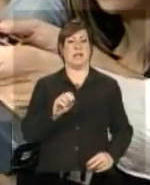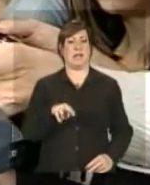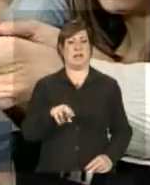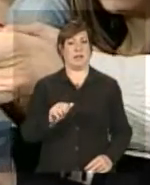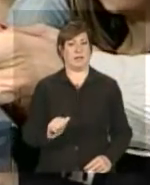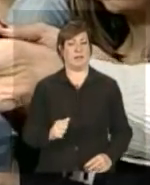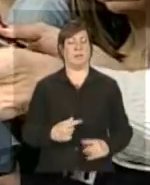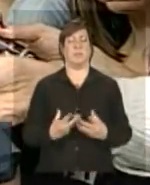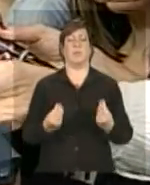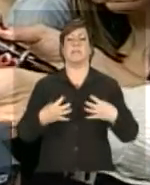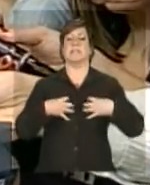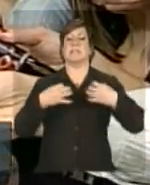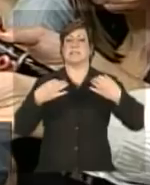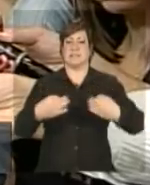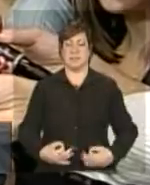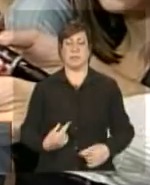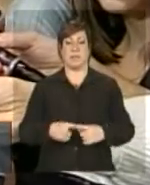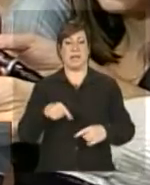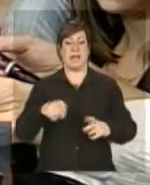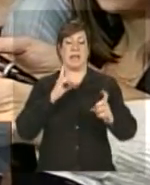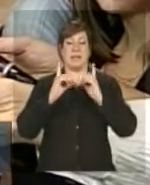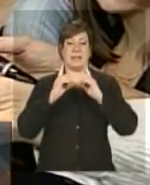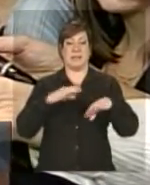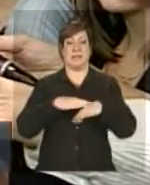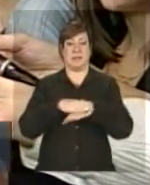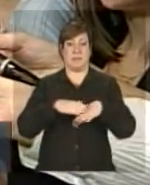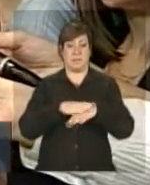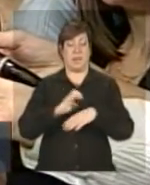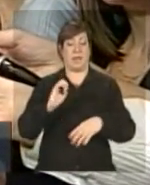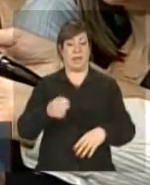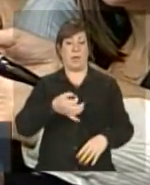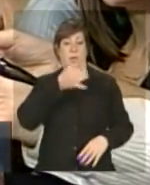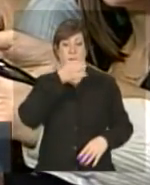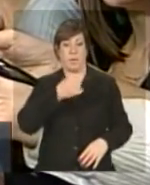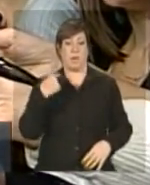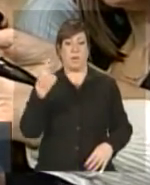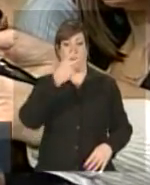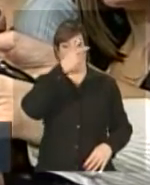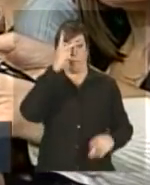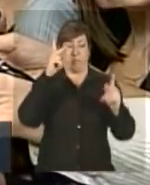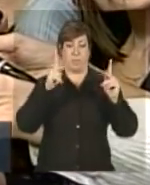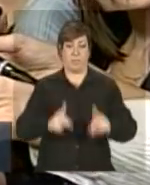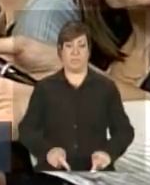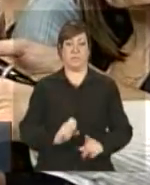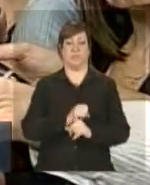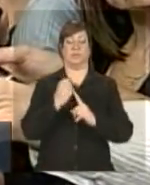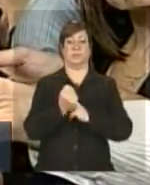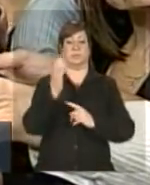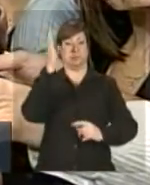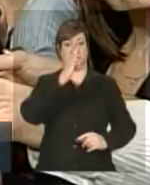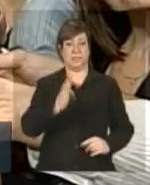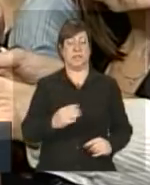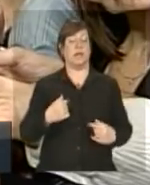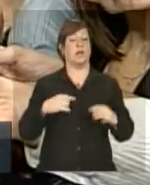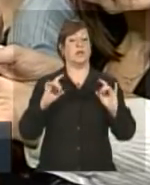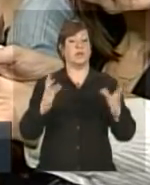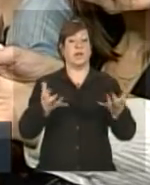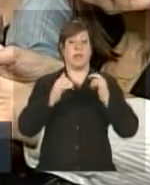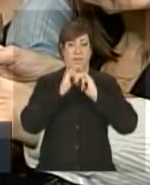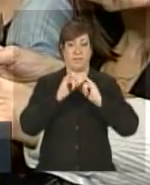convicção. E esse debate é um debate público na sociedade brasileira. E eu só quero dizer